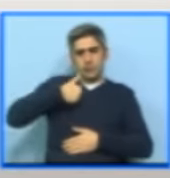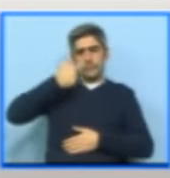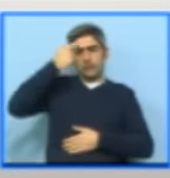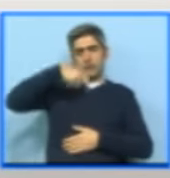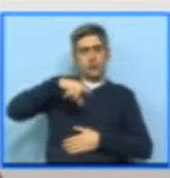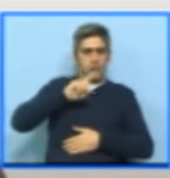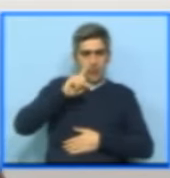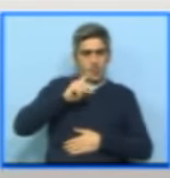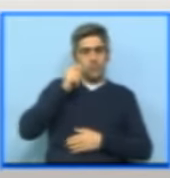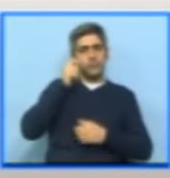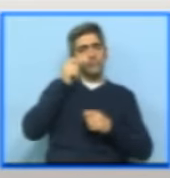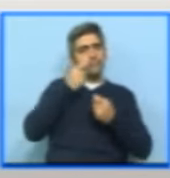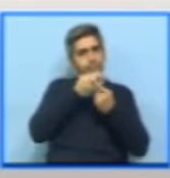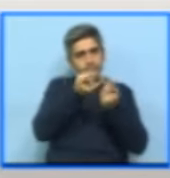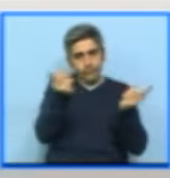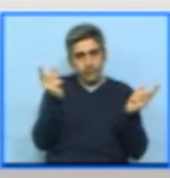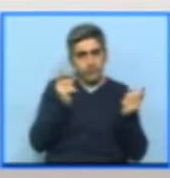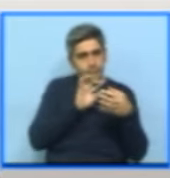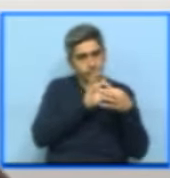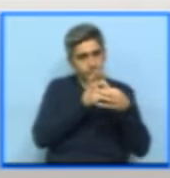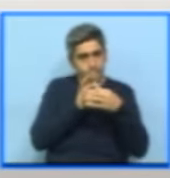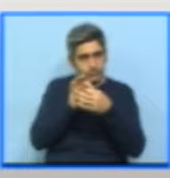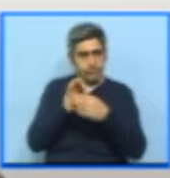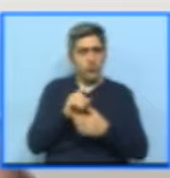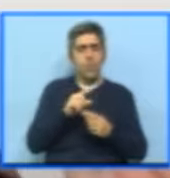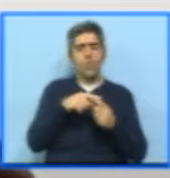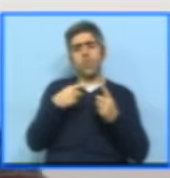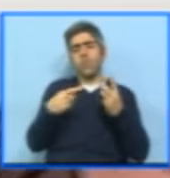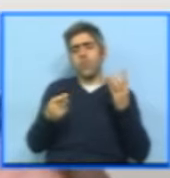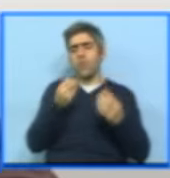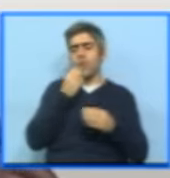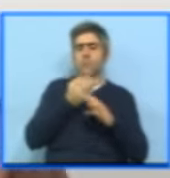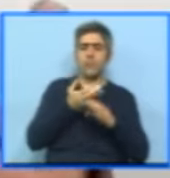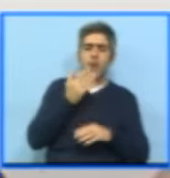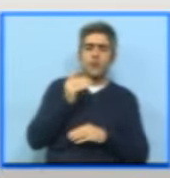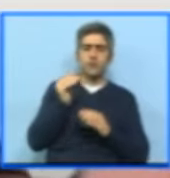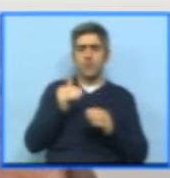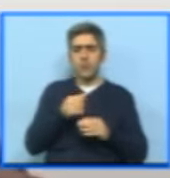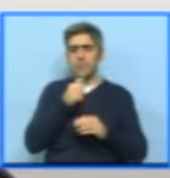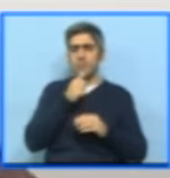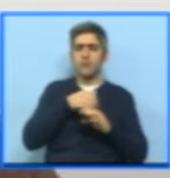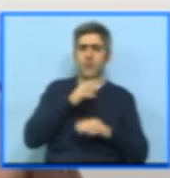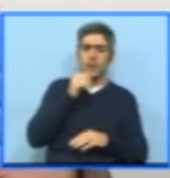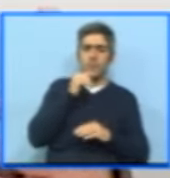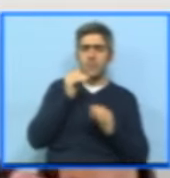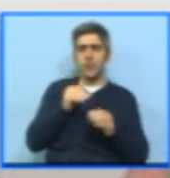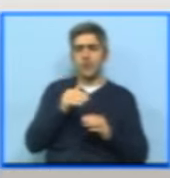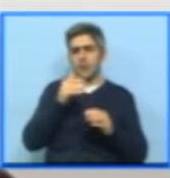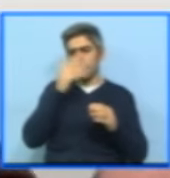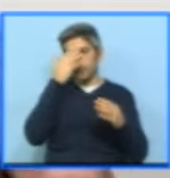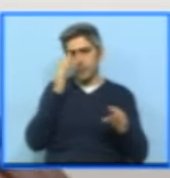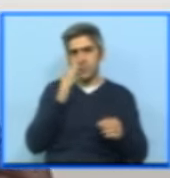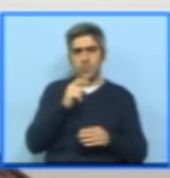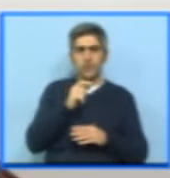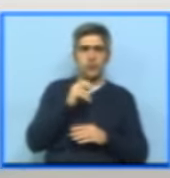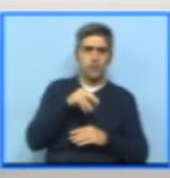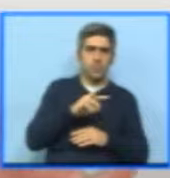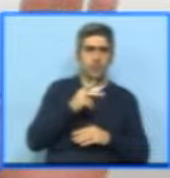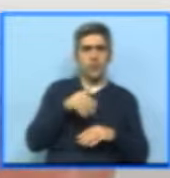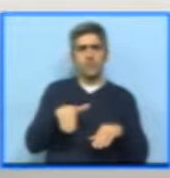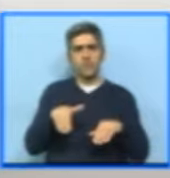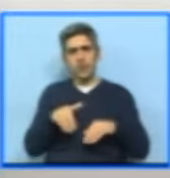sentido profundo. O resto, depois, cada um lá sabe se come mais ou se come menos, se bebe mais ou se bebe menos, se jejua ou se faz só